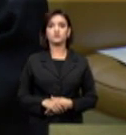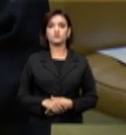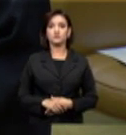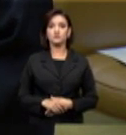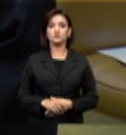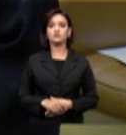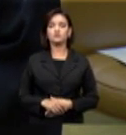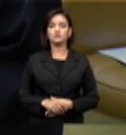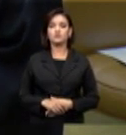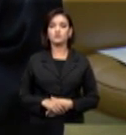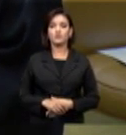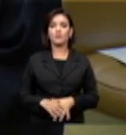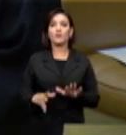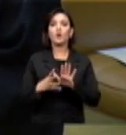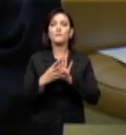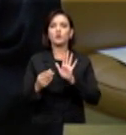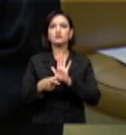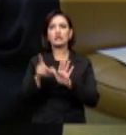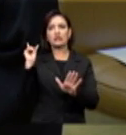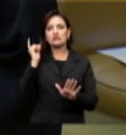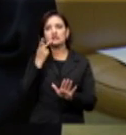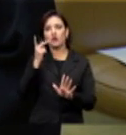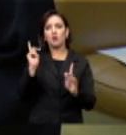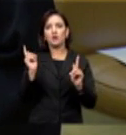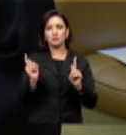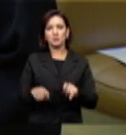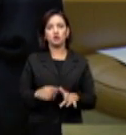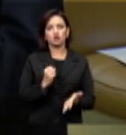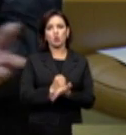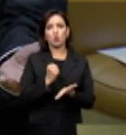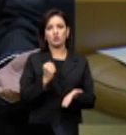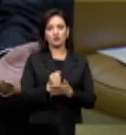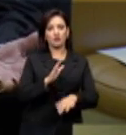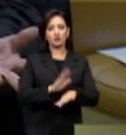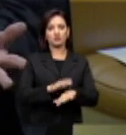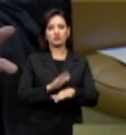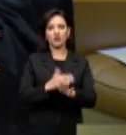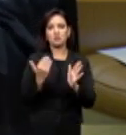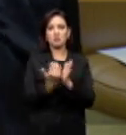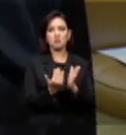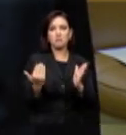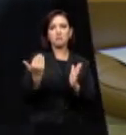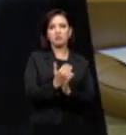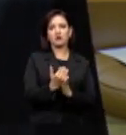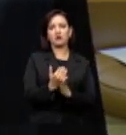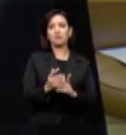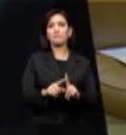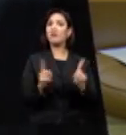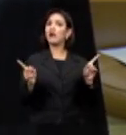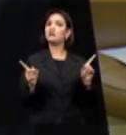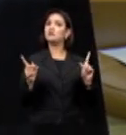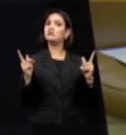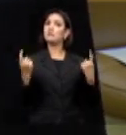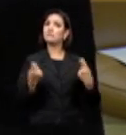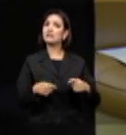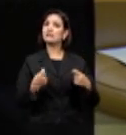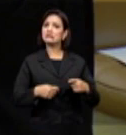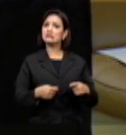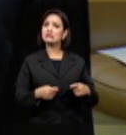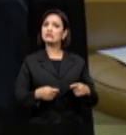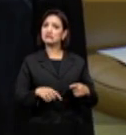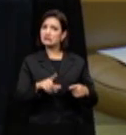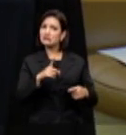dizia que era possível uma prorrogação, está no contrato. Mas a prorrogação tem que ter mérito para isso, tem